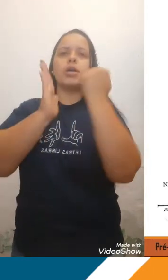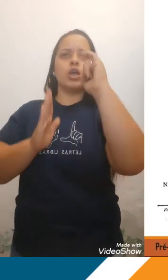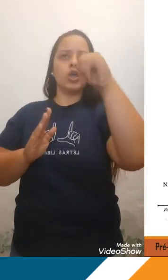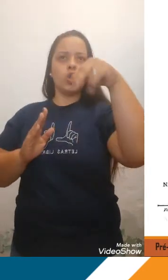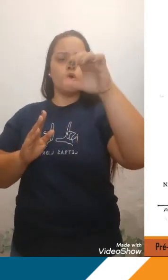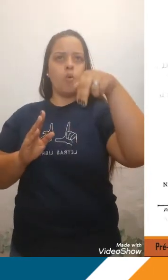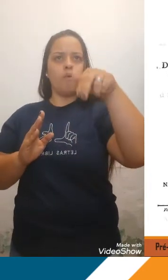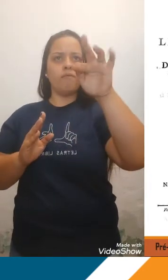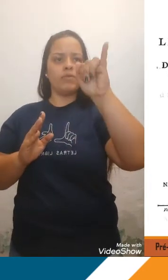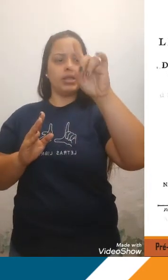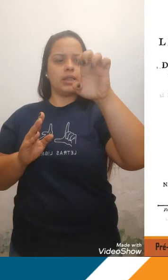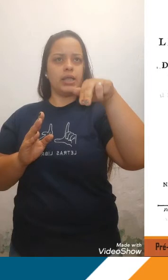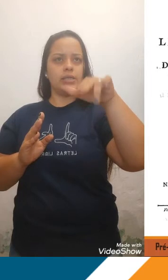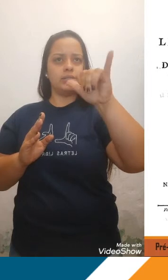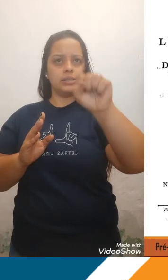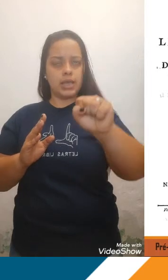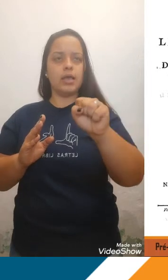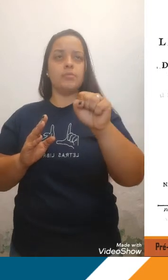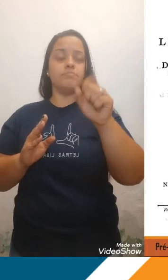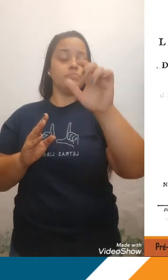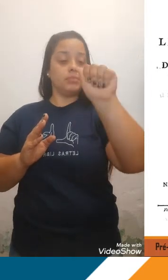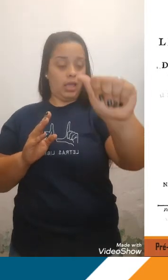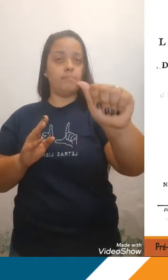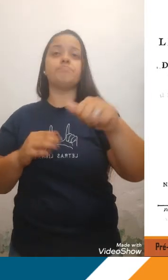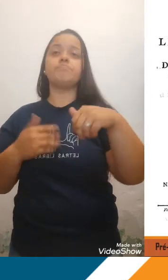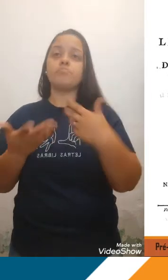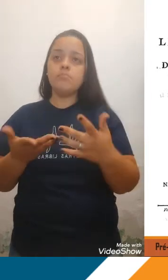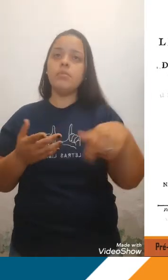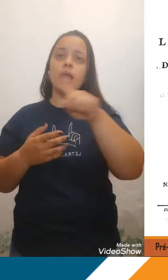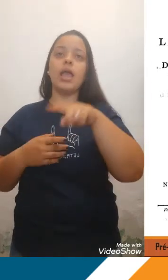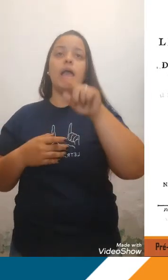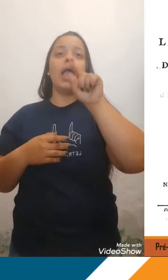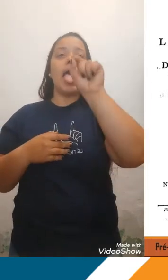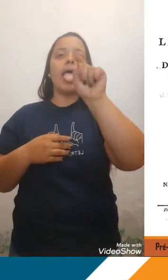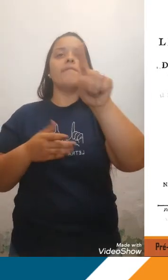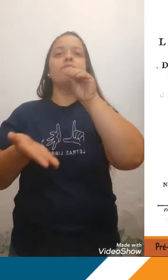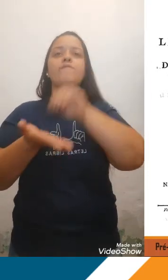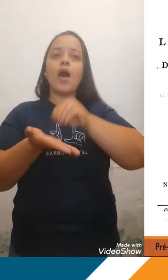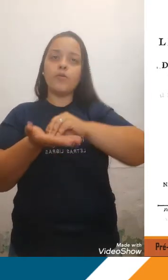é inconfidência? Segundo o dicionário Rafael Brutot de 1789,